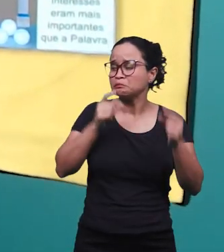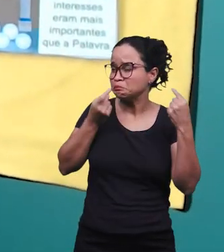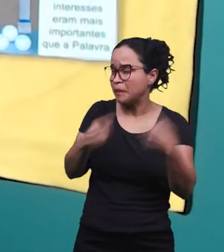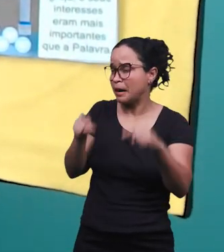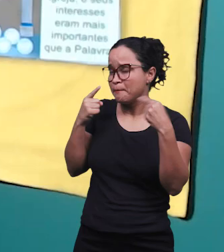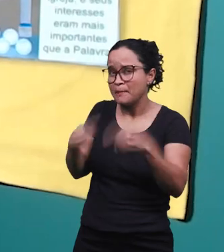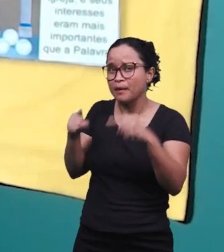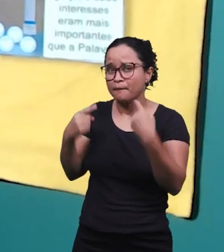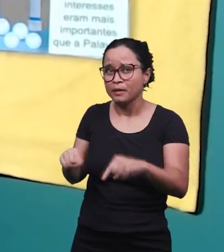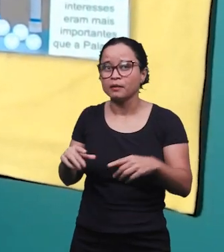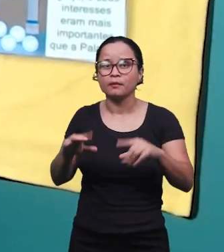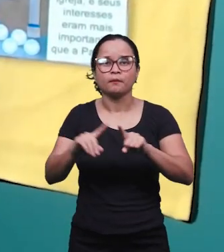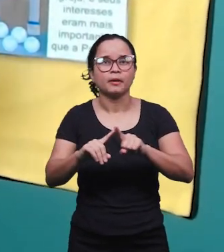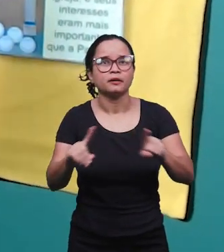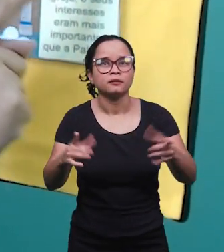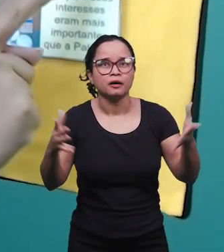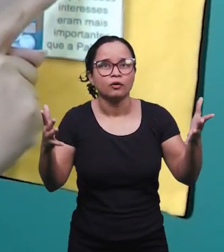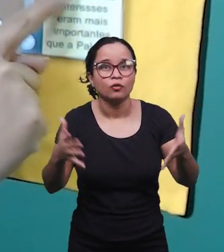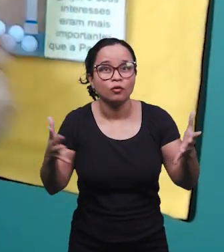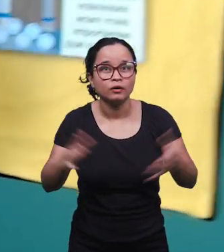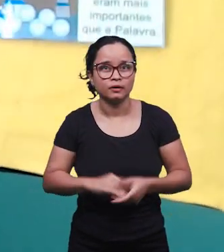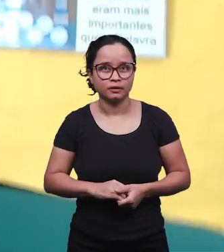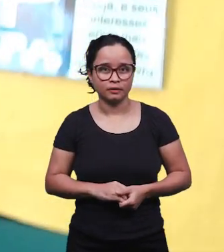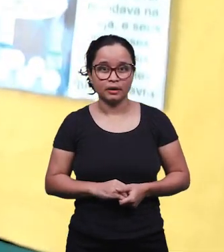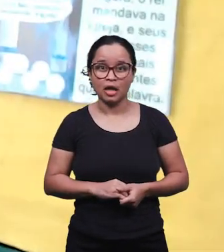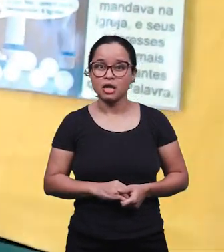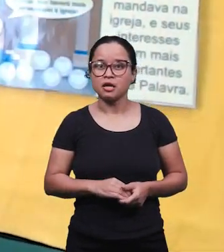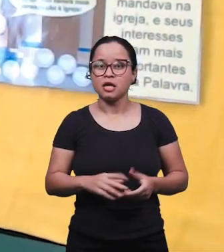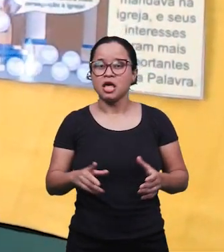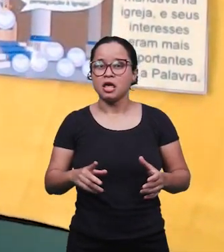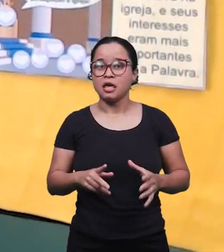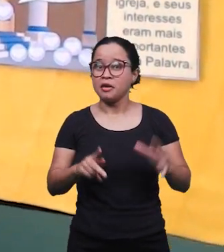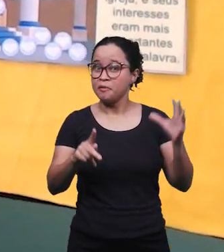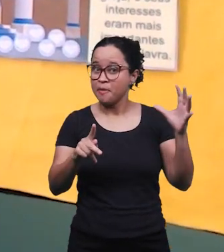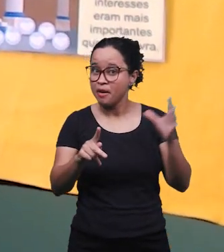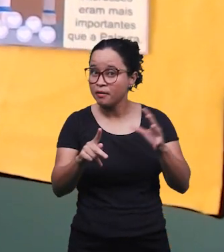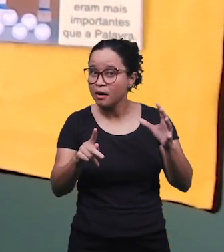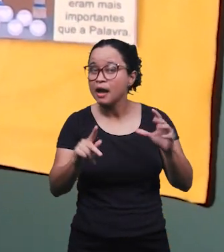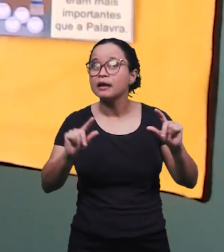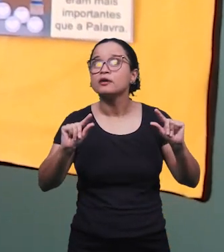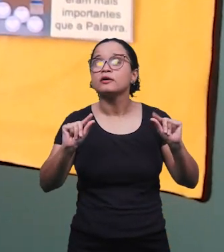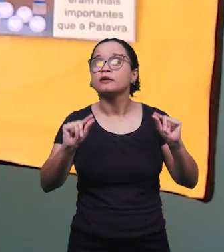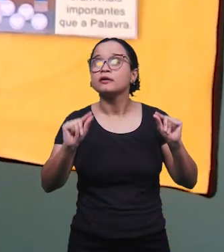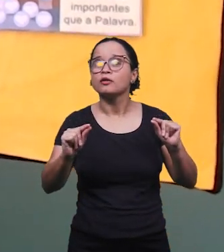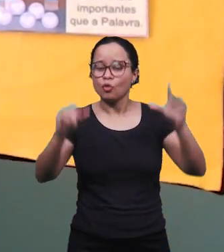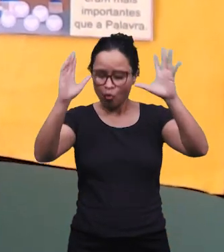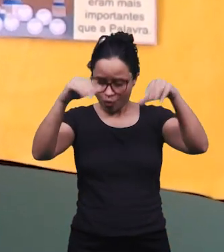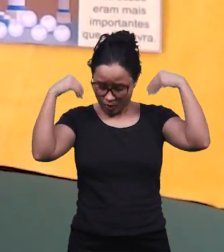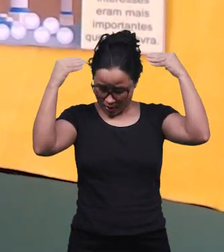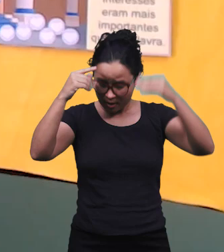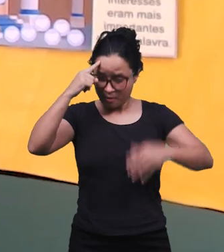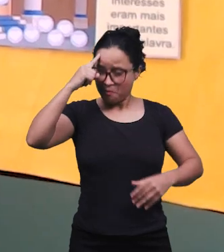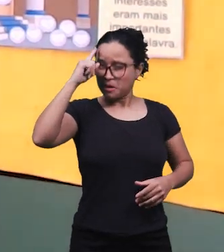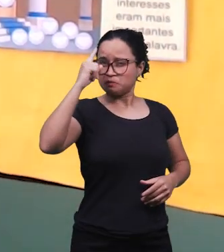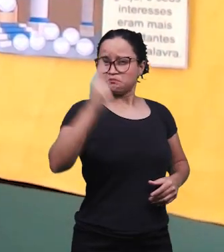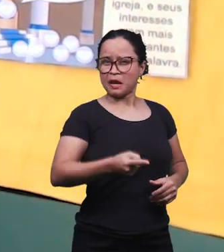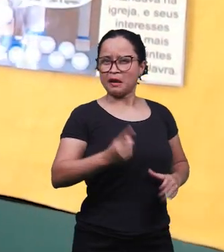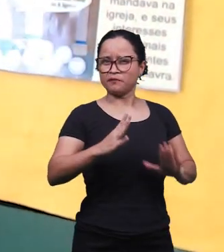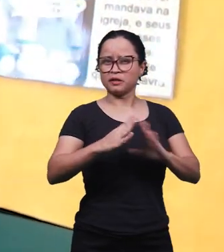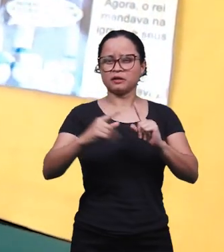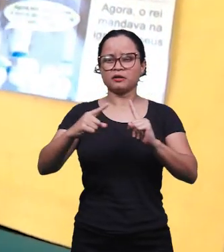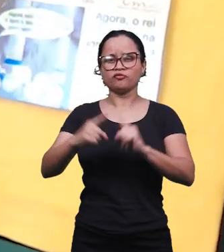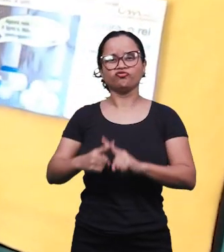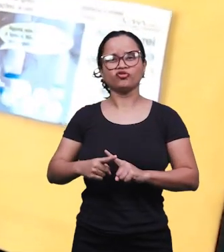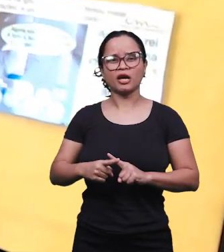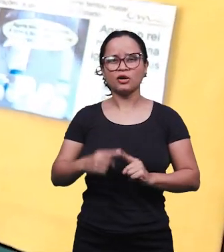que acontece. Agora, o rei mandava na igreja e seus interesses eram